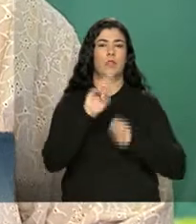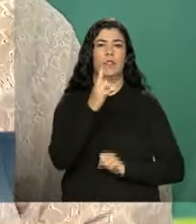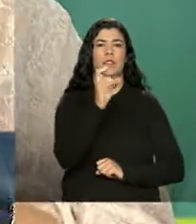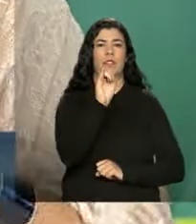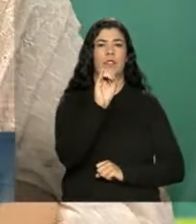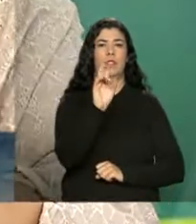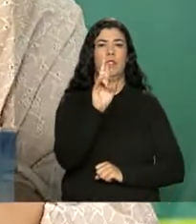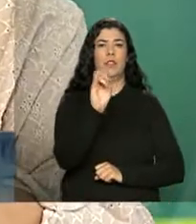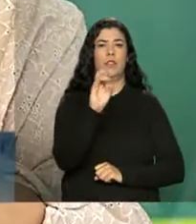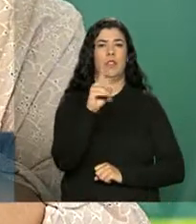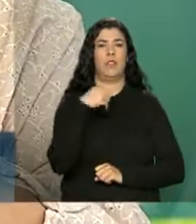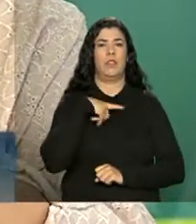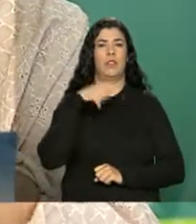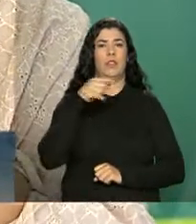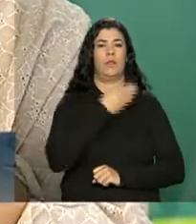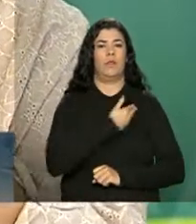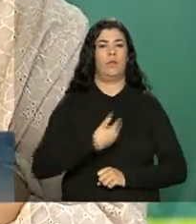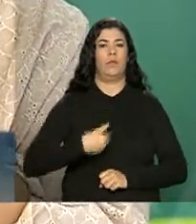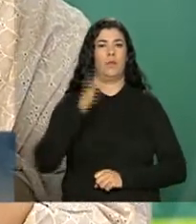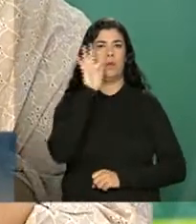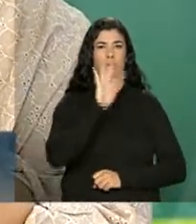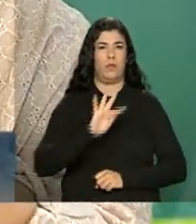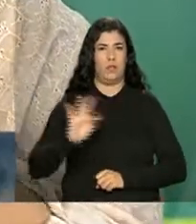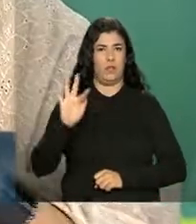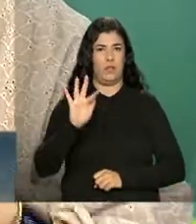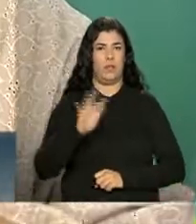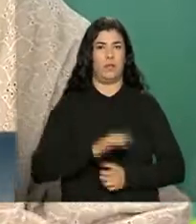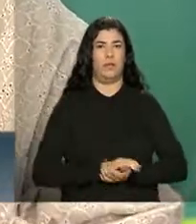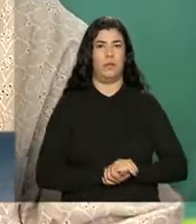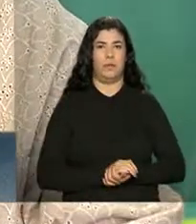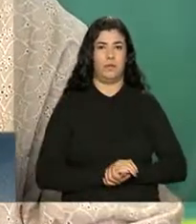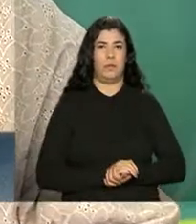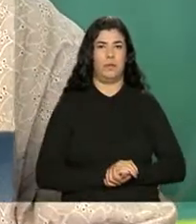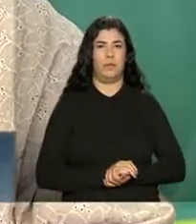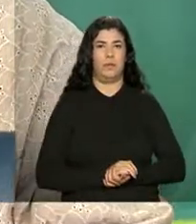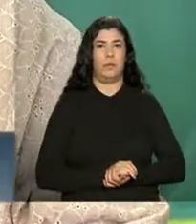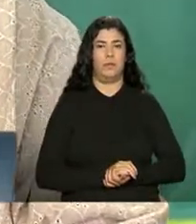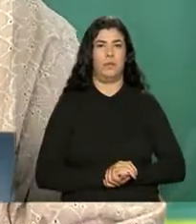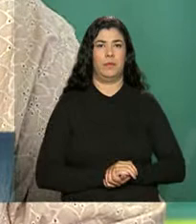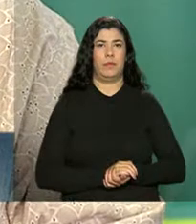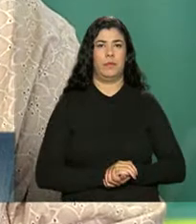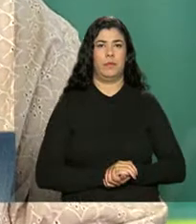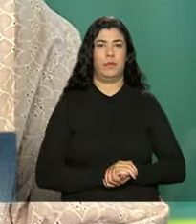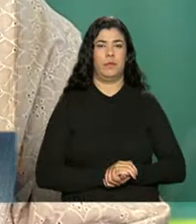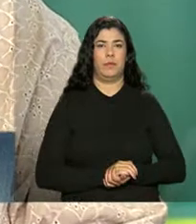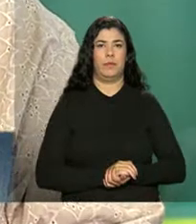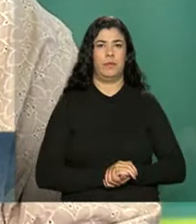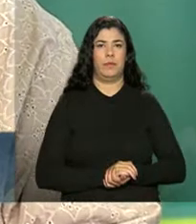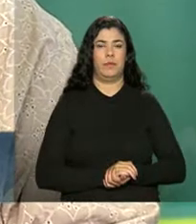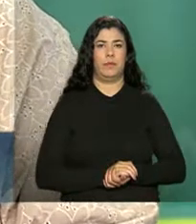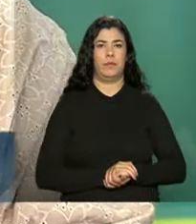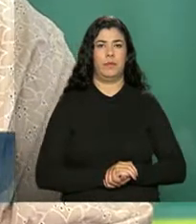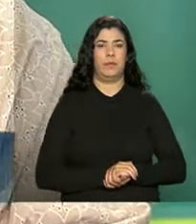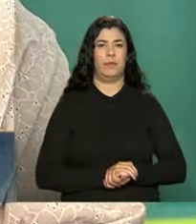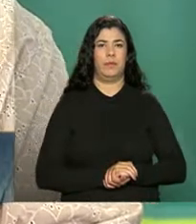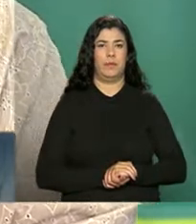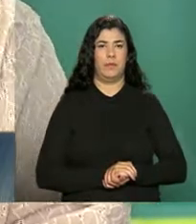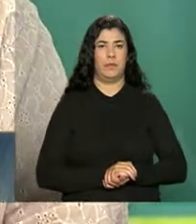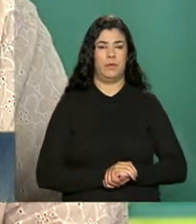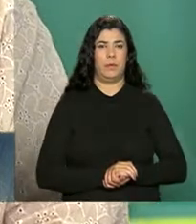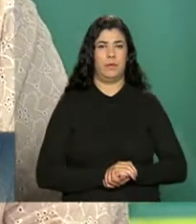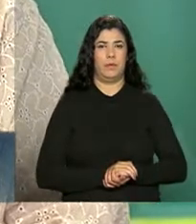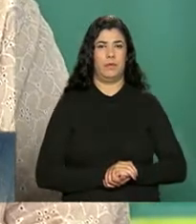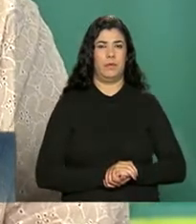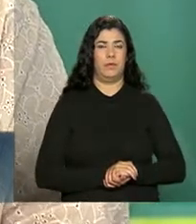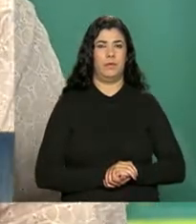governo federal Ah tá bom assim tá bom agora tá bom muito bem sincera que começou de novo não